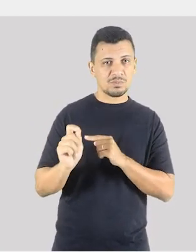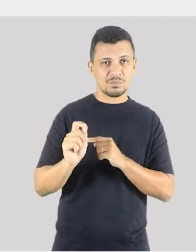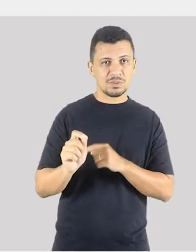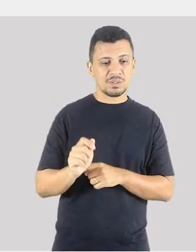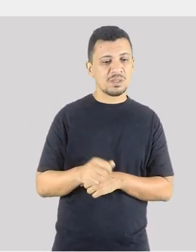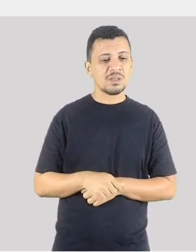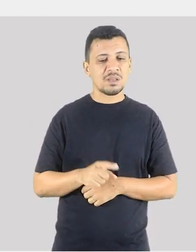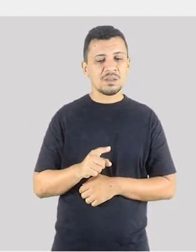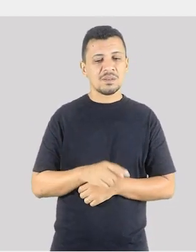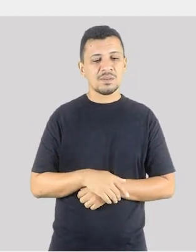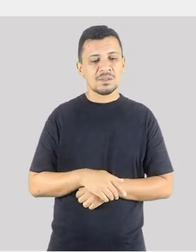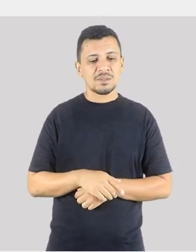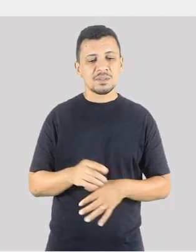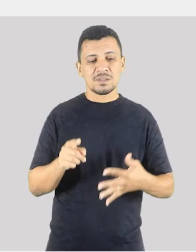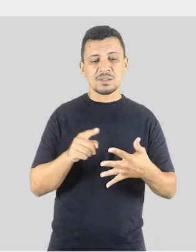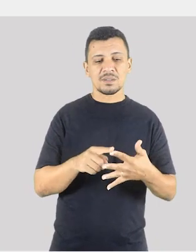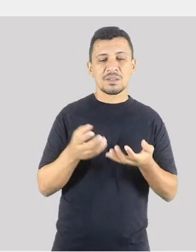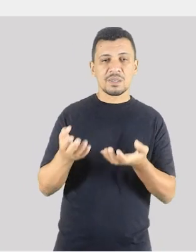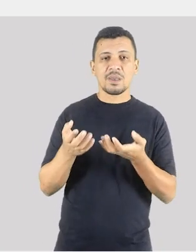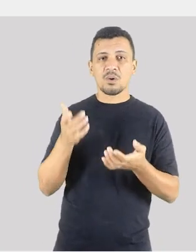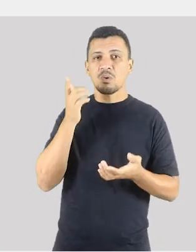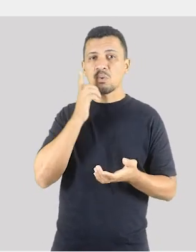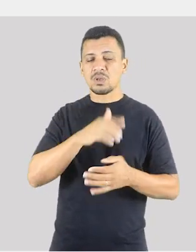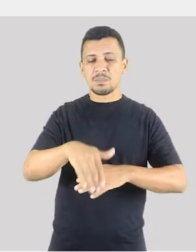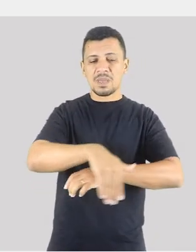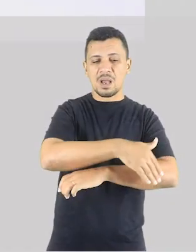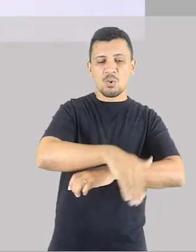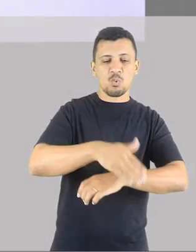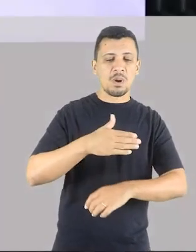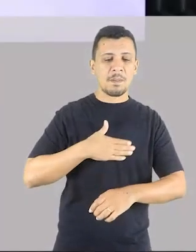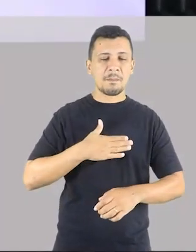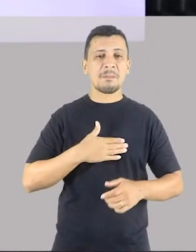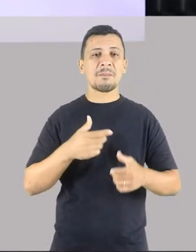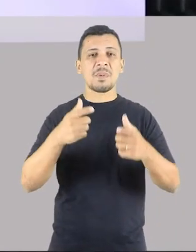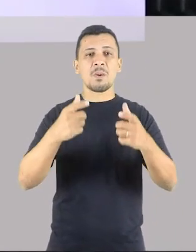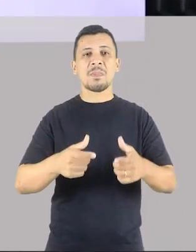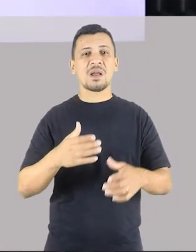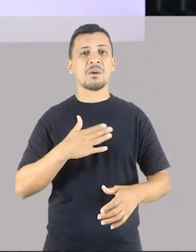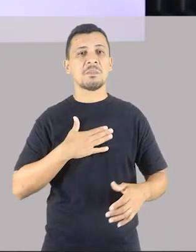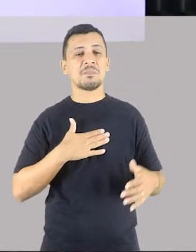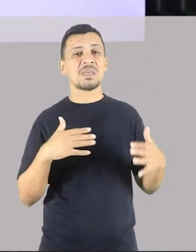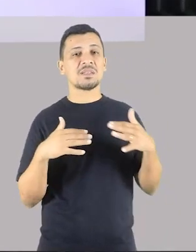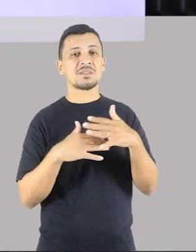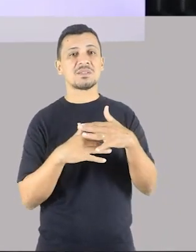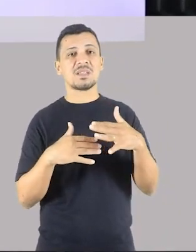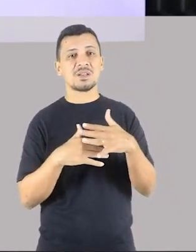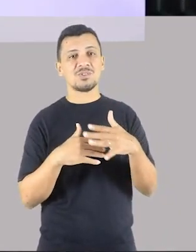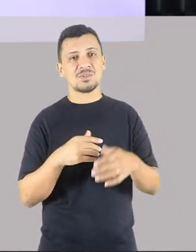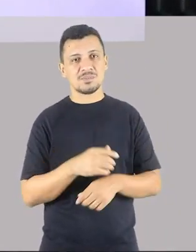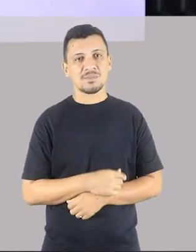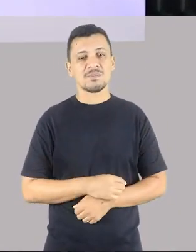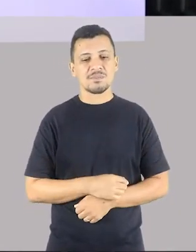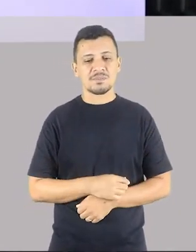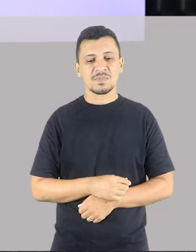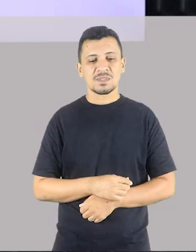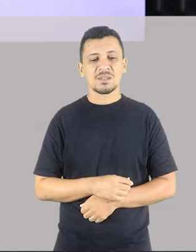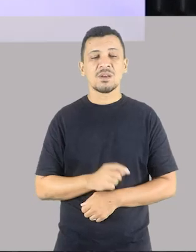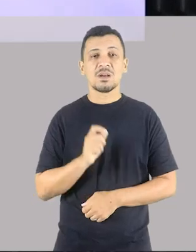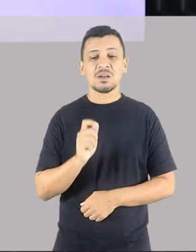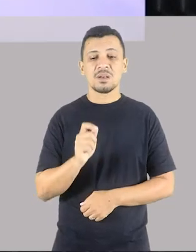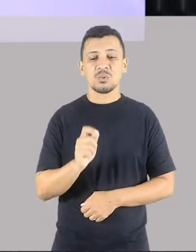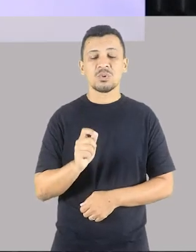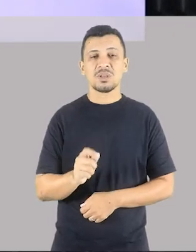sim sinestesia. Quero conquistar minha rua, meu bairro, minha cidade. Minha rua, meu bairro, minha cidade,